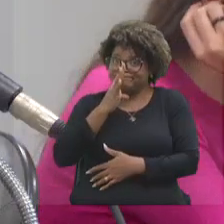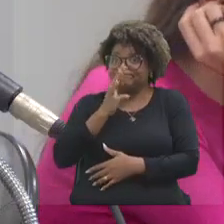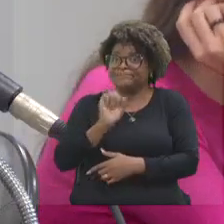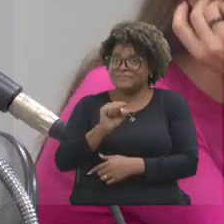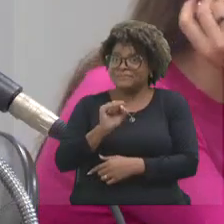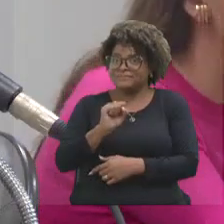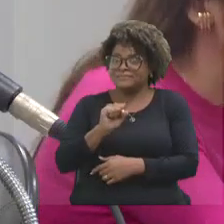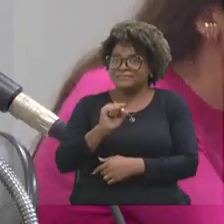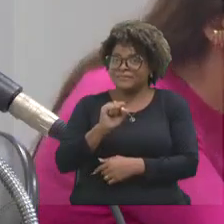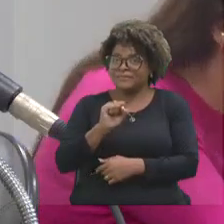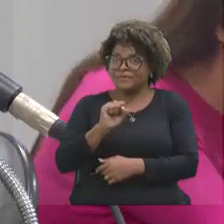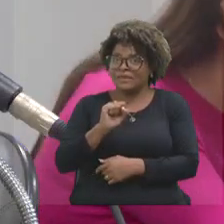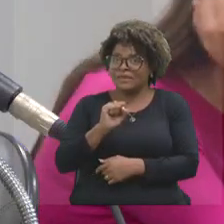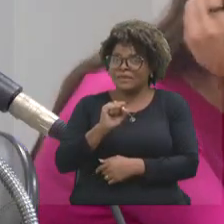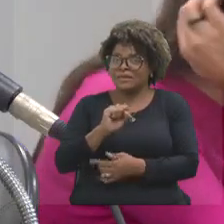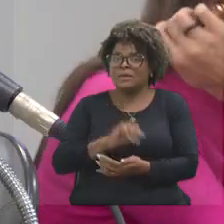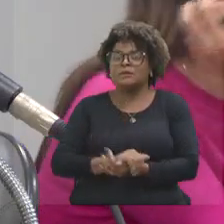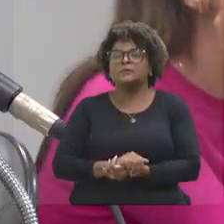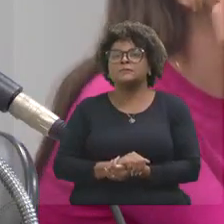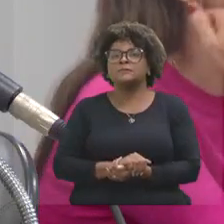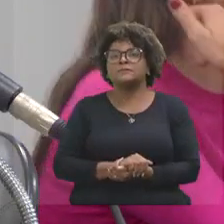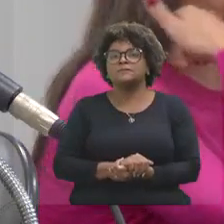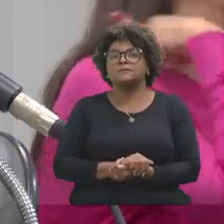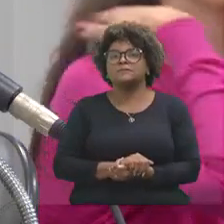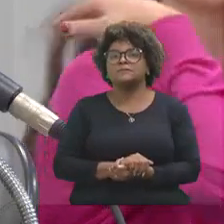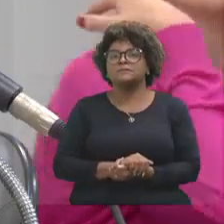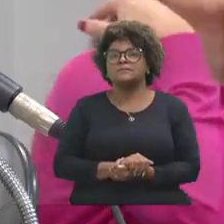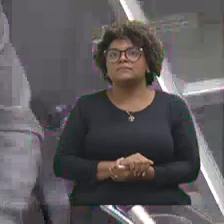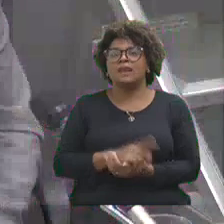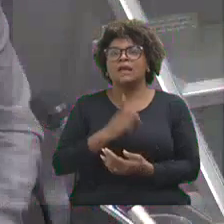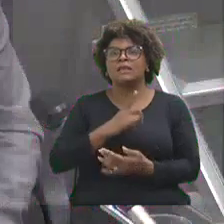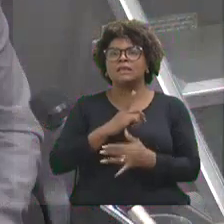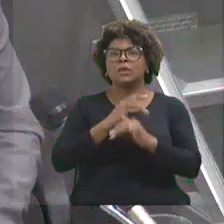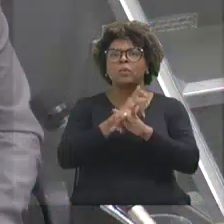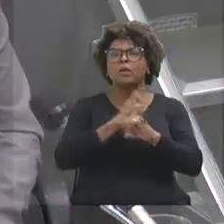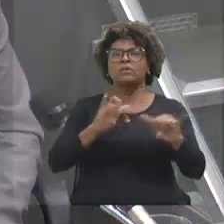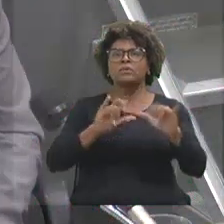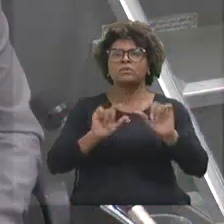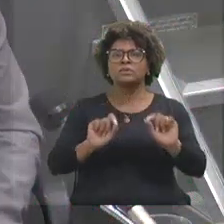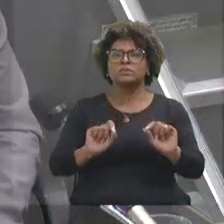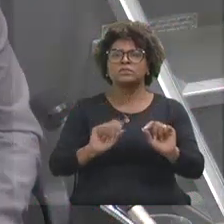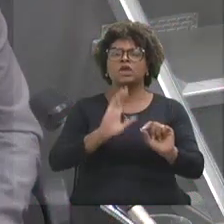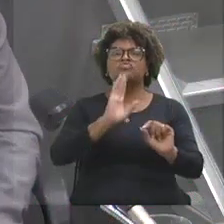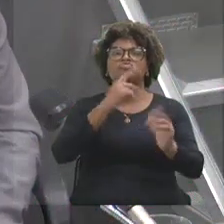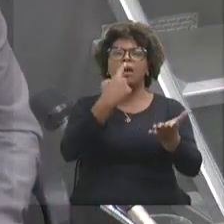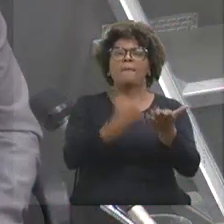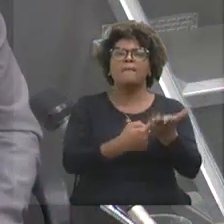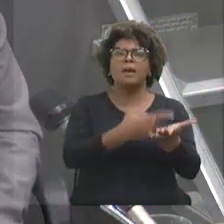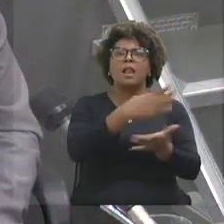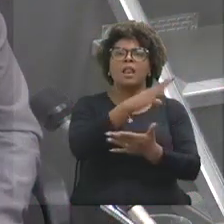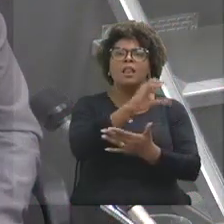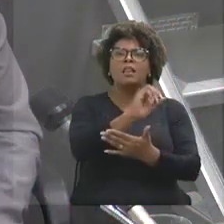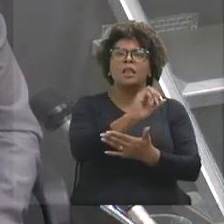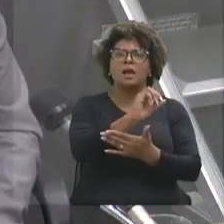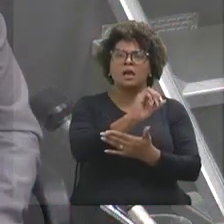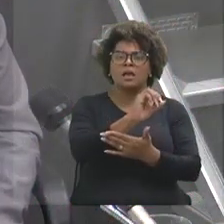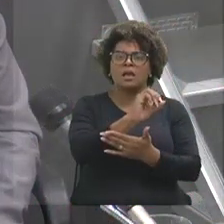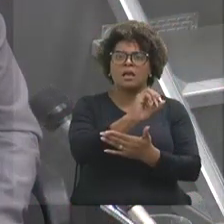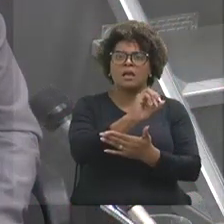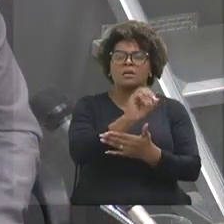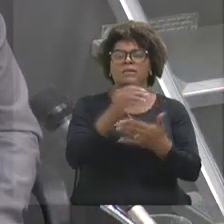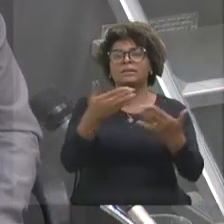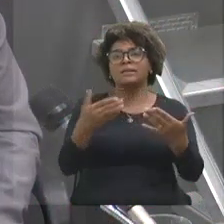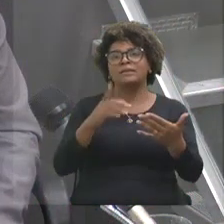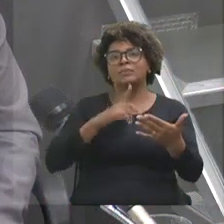se vai ter nove anunciando 9 pactuaram 10 ou seja são